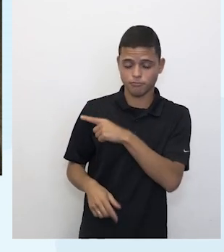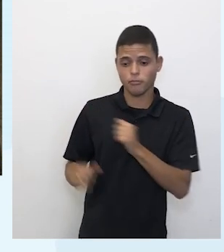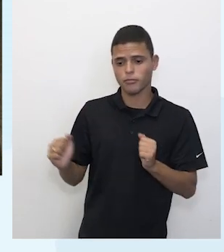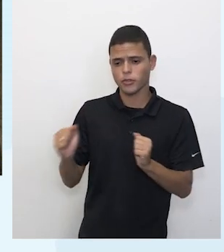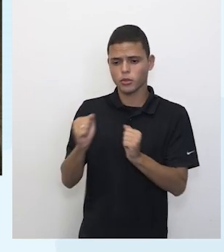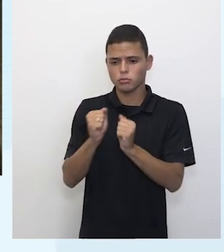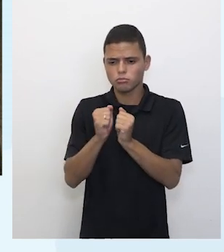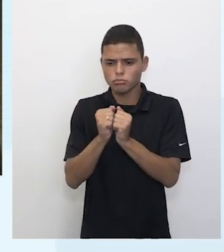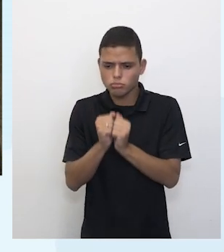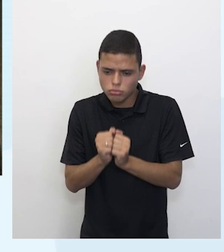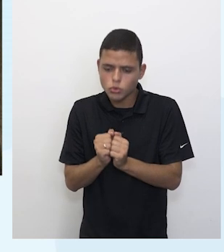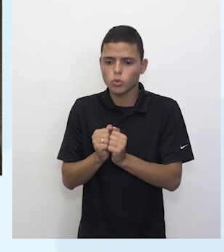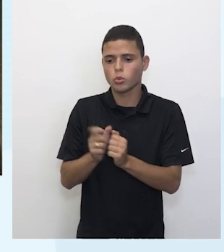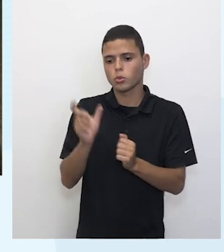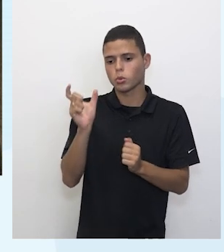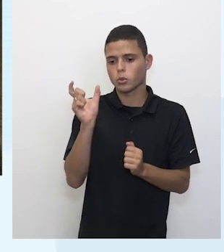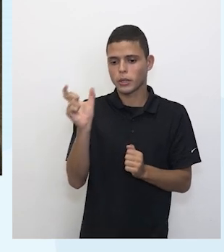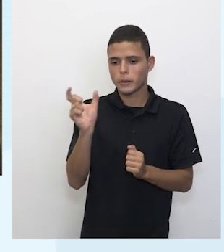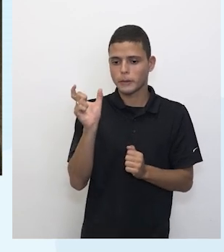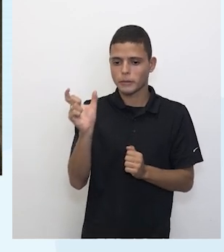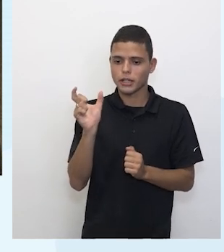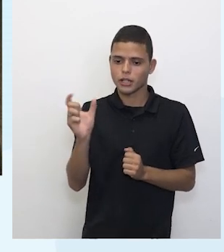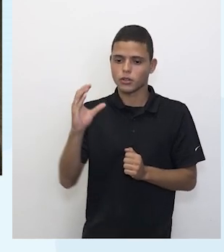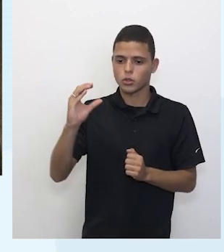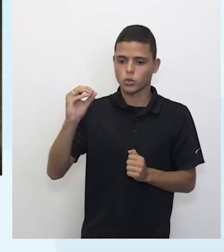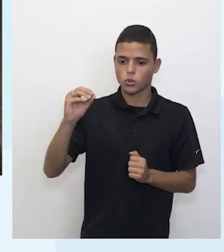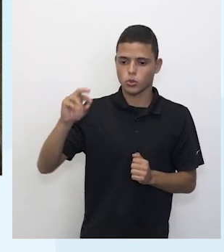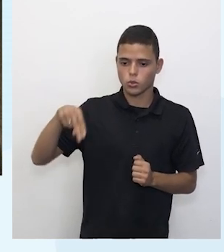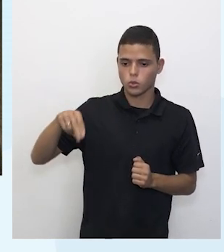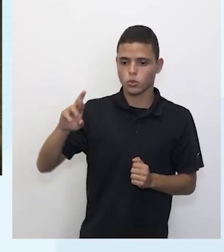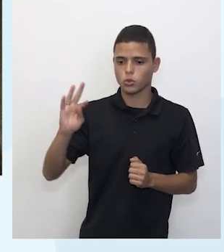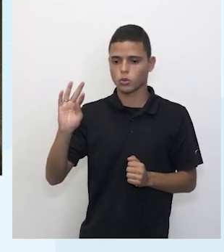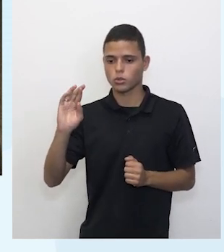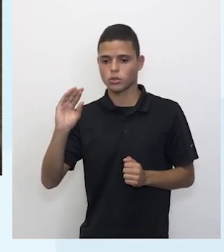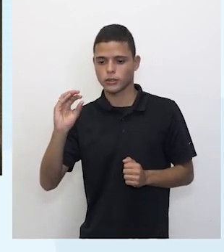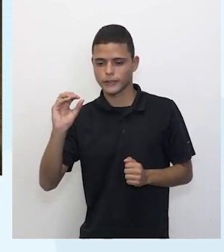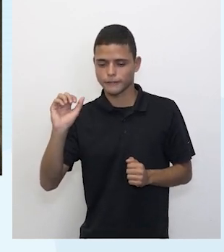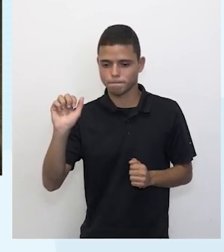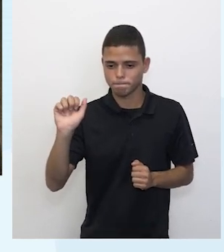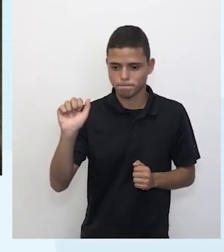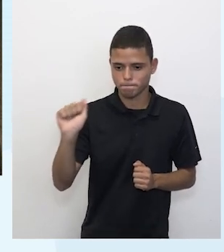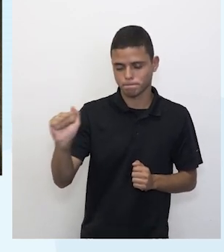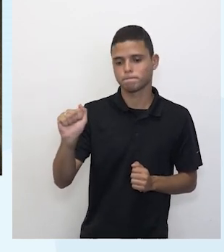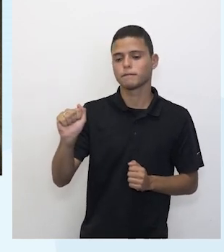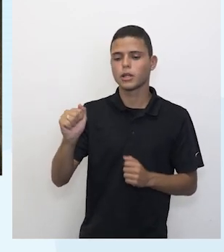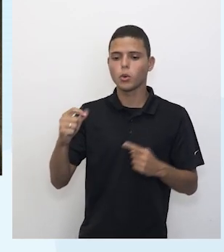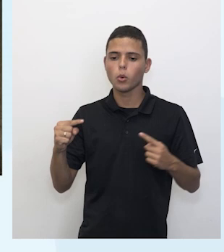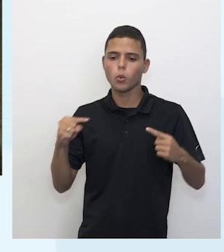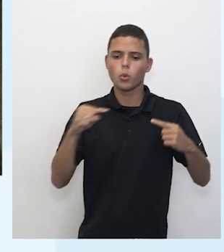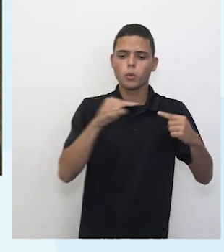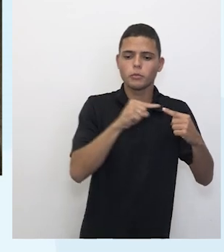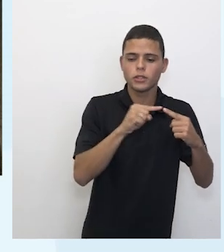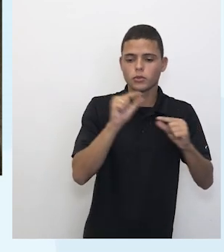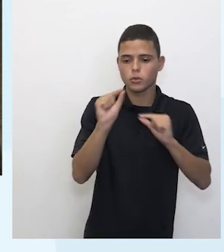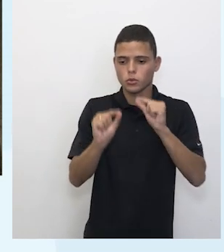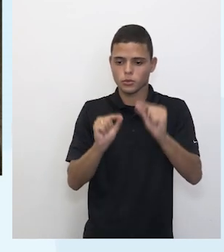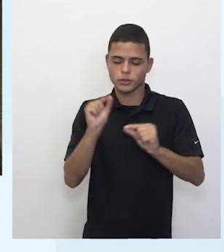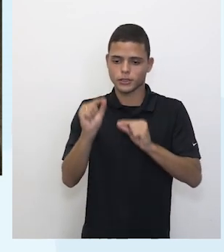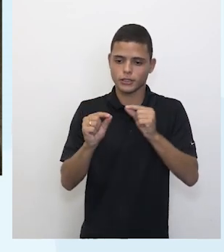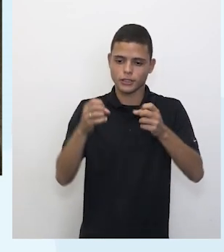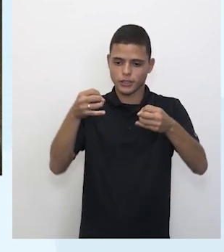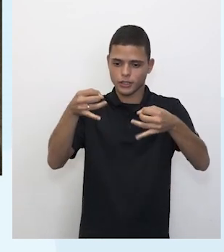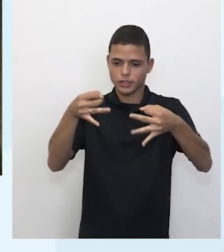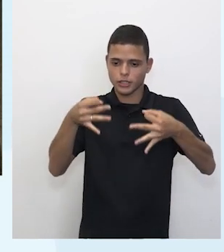o contratualismo? Vejam aí na tela, é um modelo teórico cujo objetivo é, então, explicar a organização